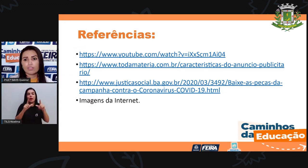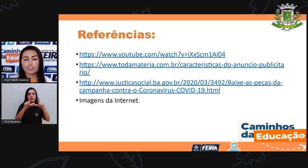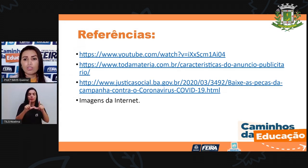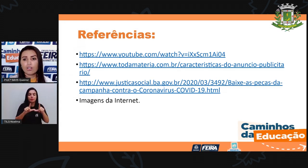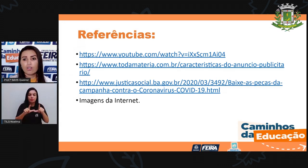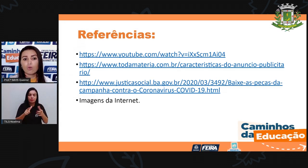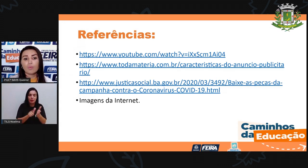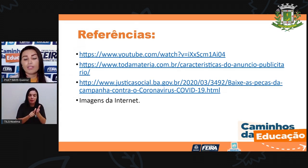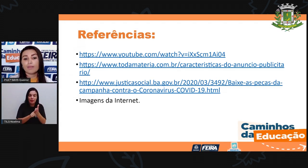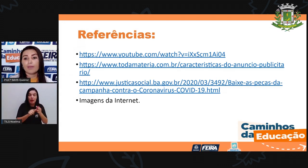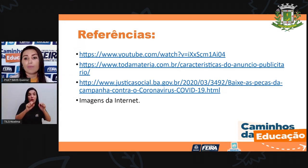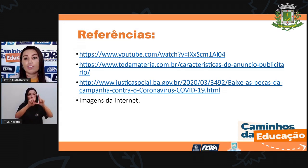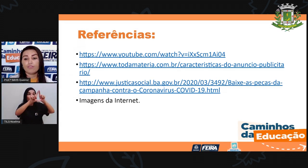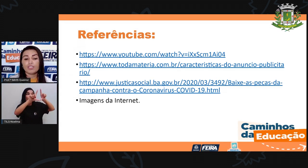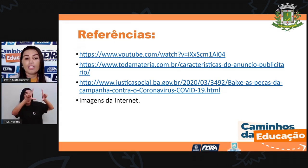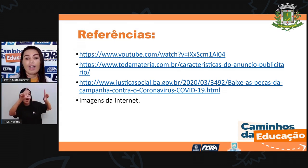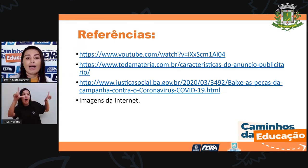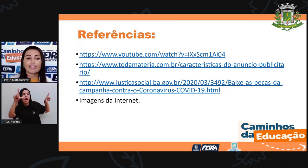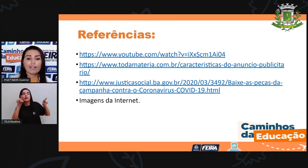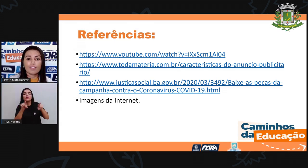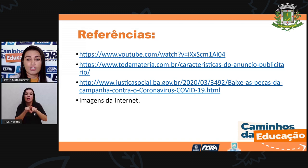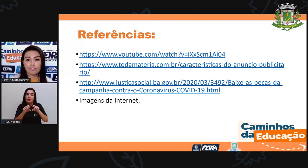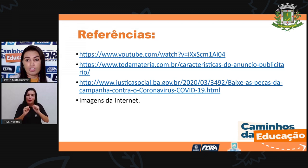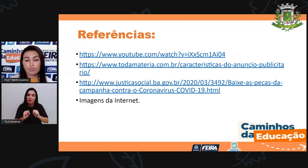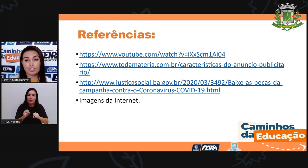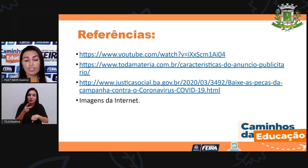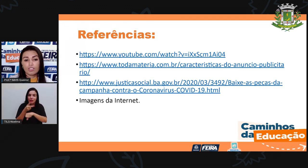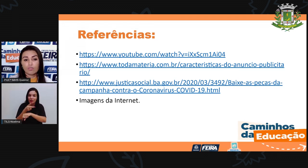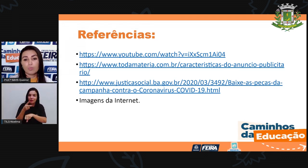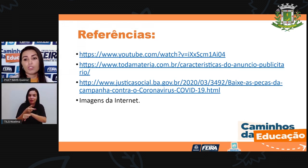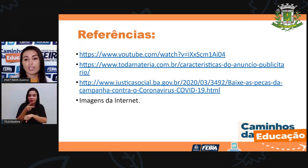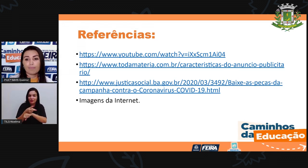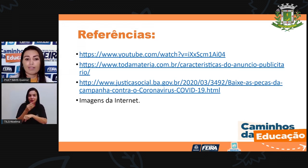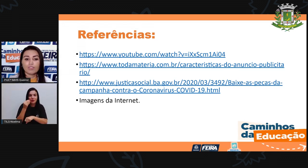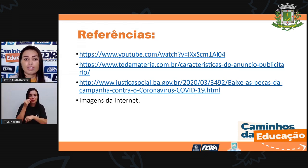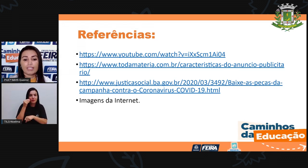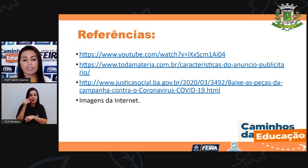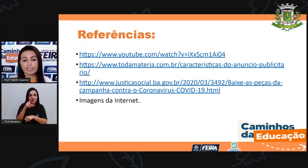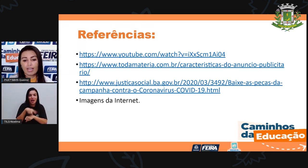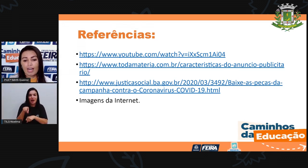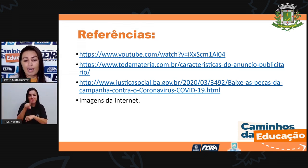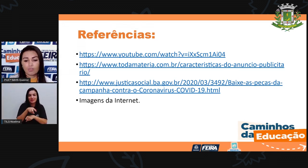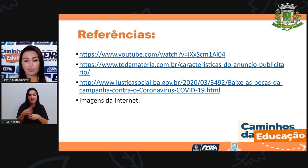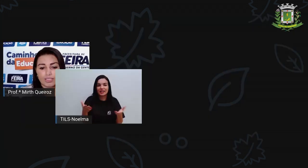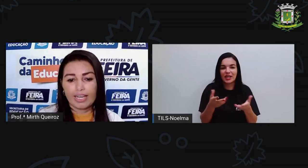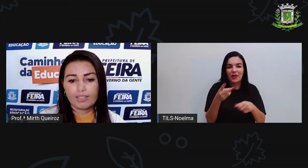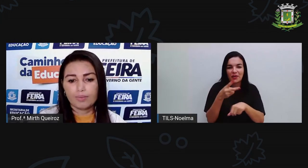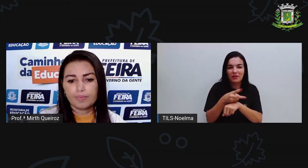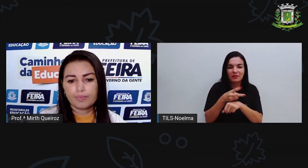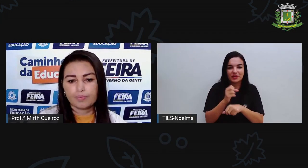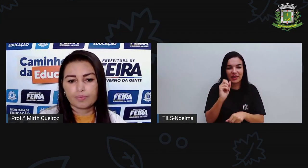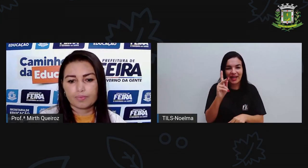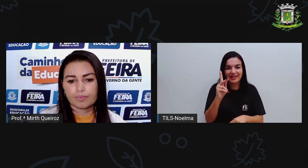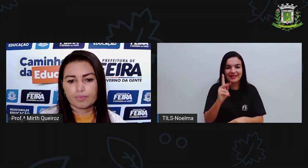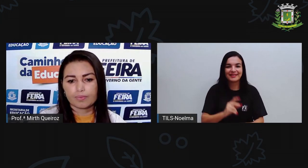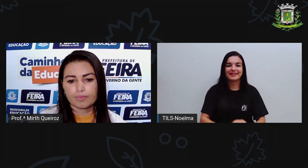Panfletos, out-dó, como ele também pode vir através de vídeos. E eu vou mostrar para vocês agora, certo?